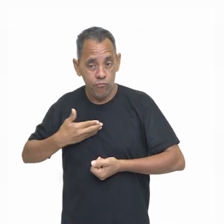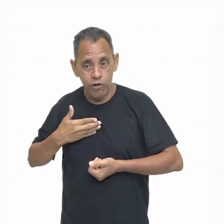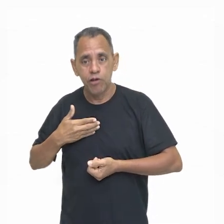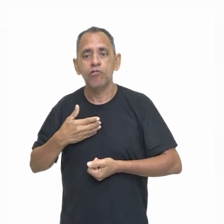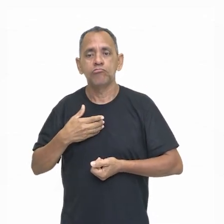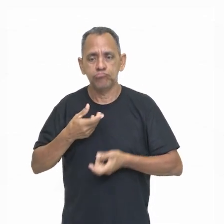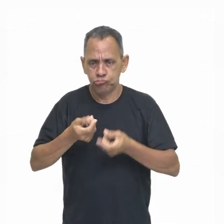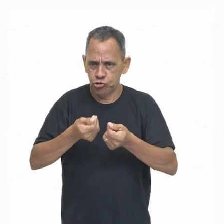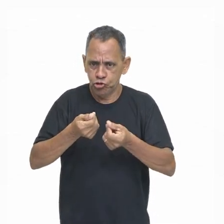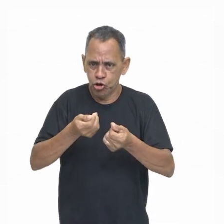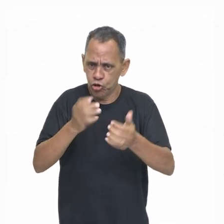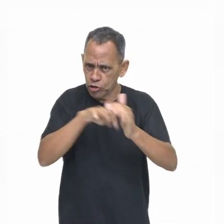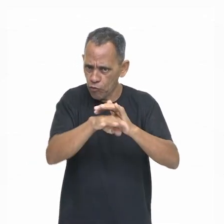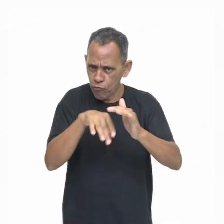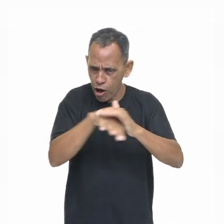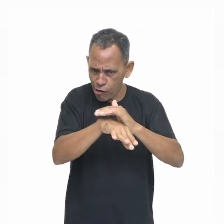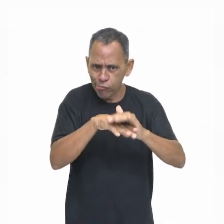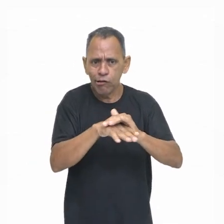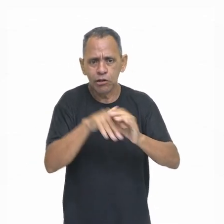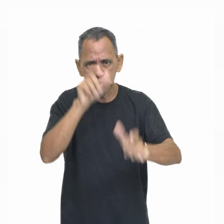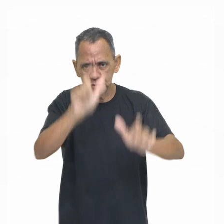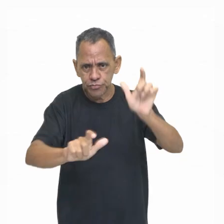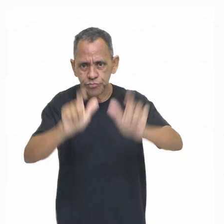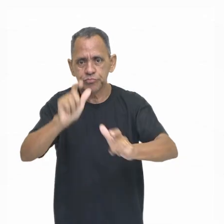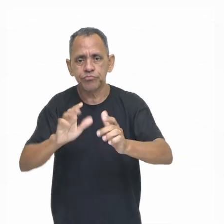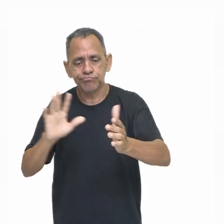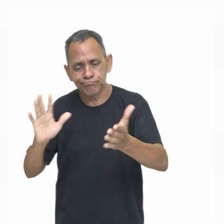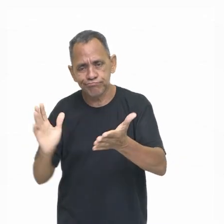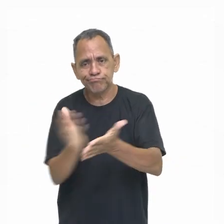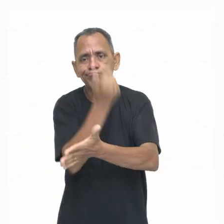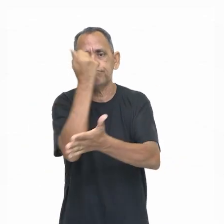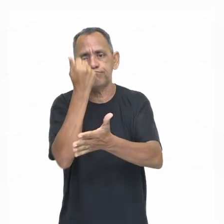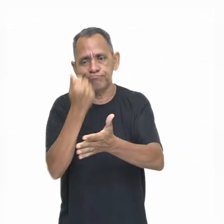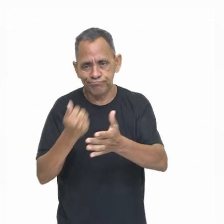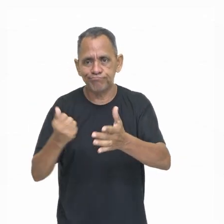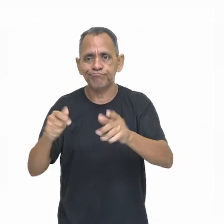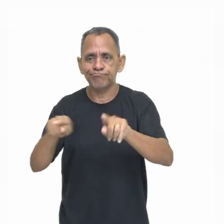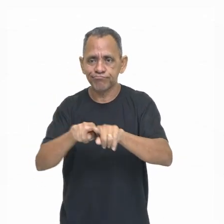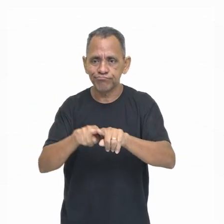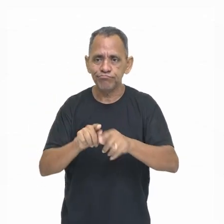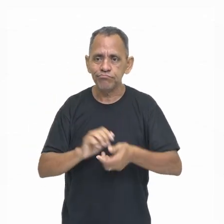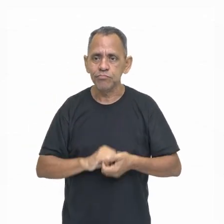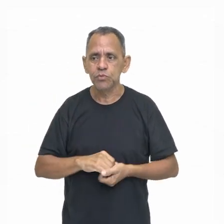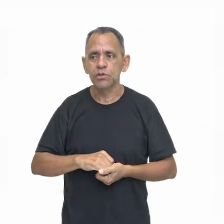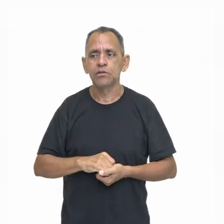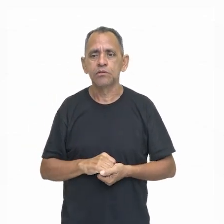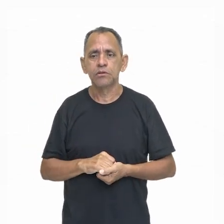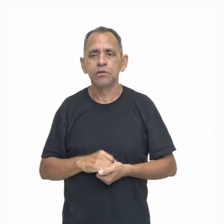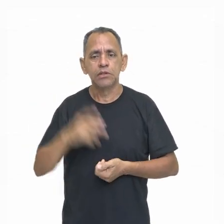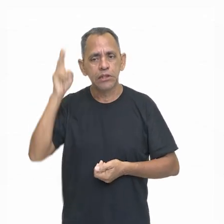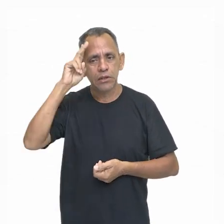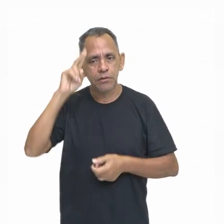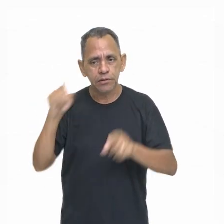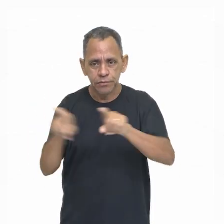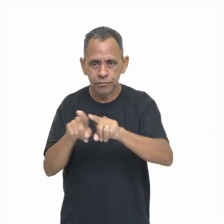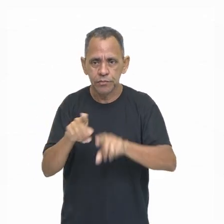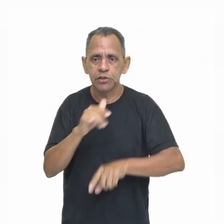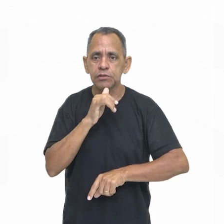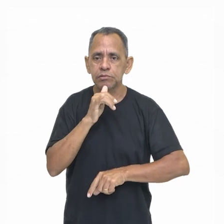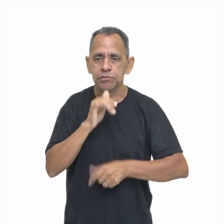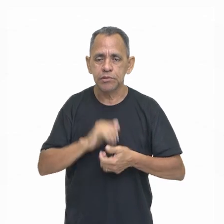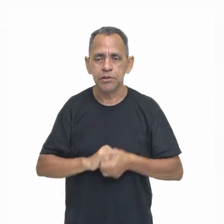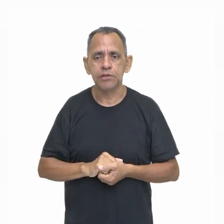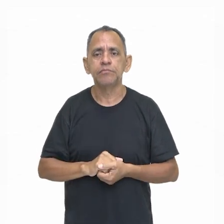por exemplo, uma pessoa ligada ao crime organizado e que adquiriu mansões, adquiriu muito dinheiro, né, que